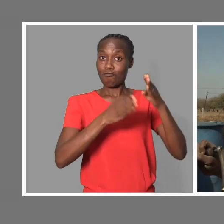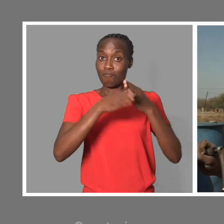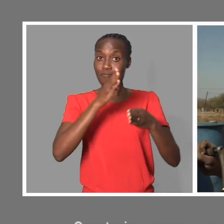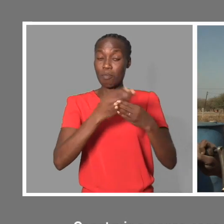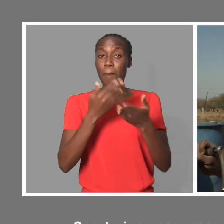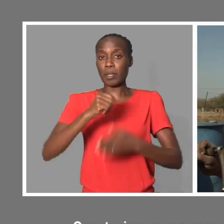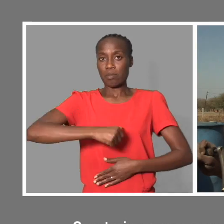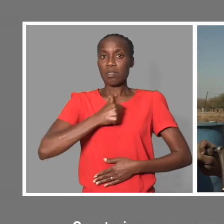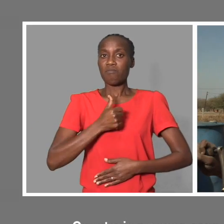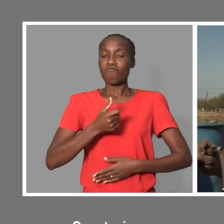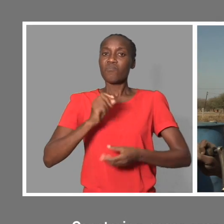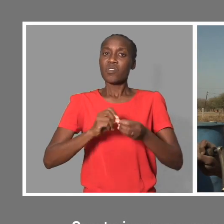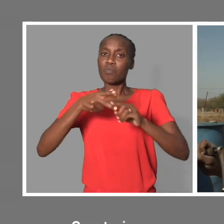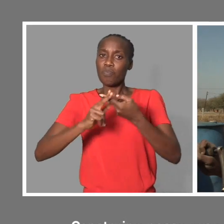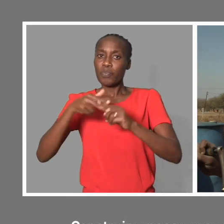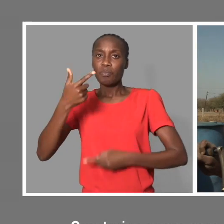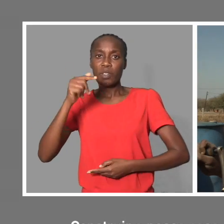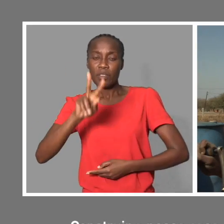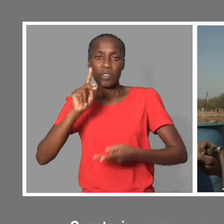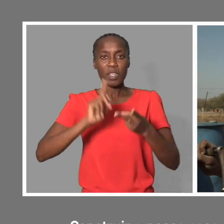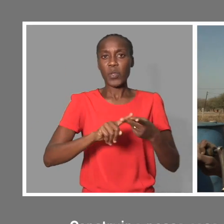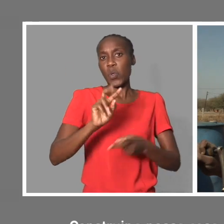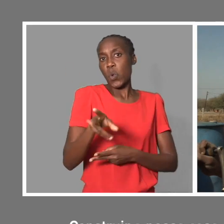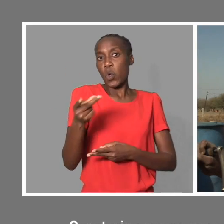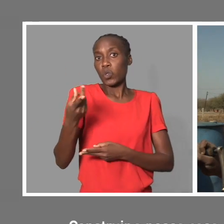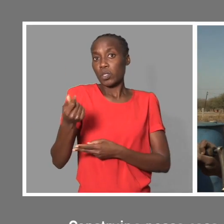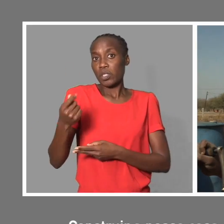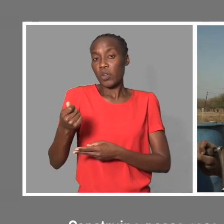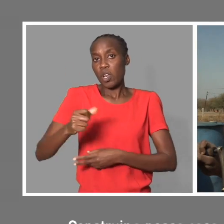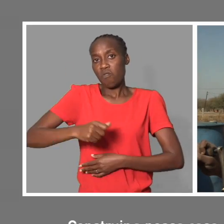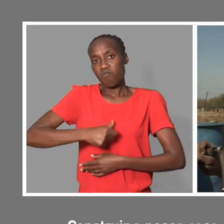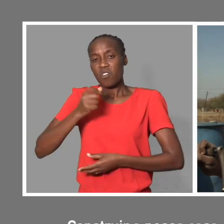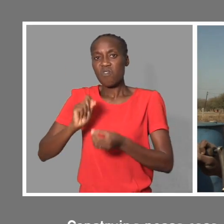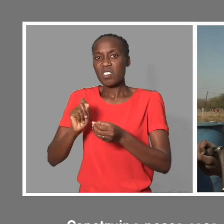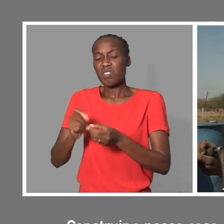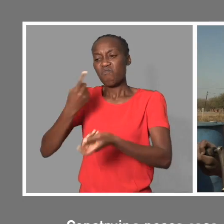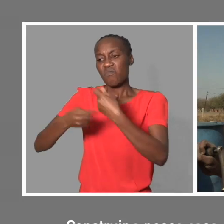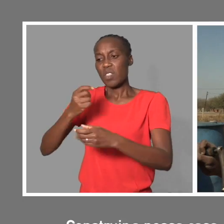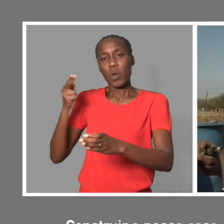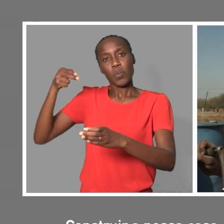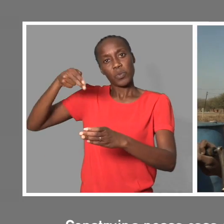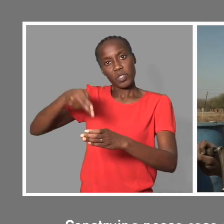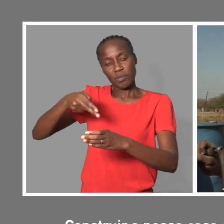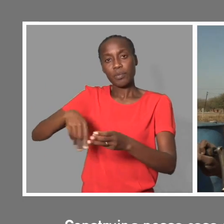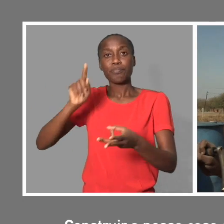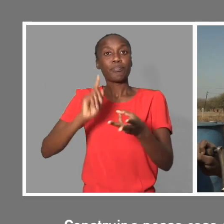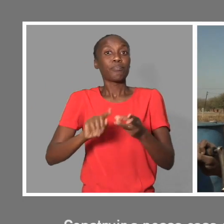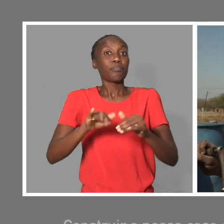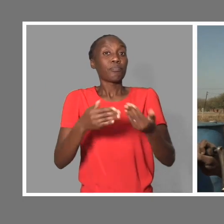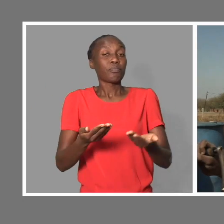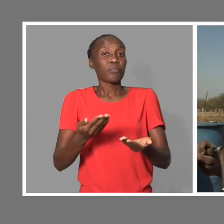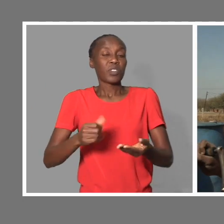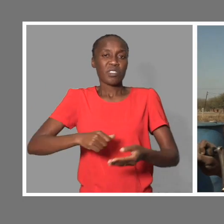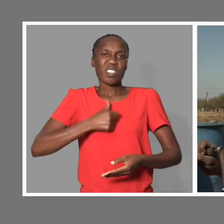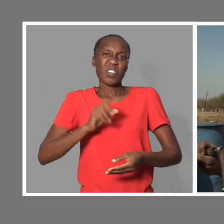Construí a nossa casa com dinheiro que consegui através de reparação de televisores, rádios e venda de